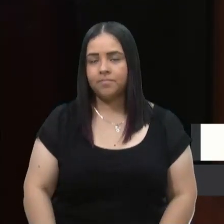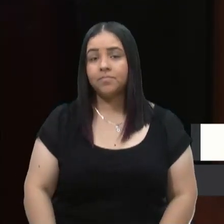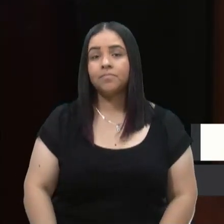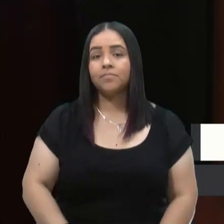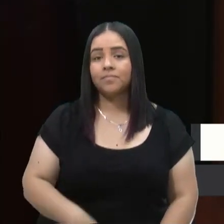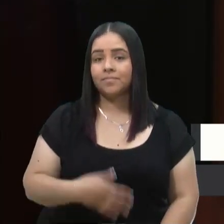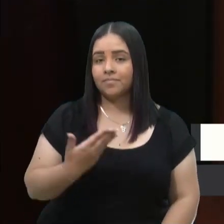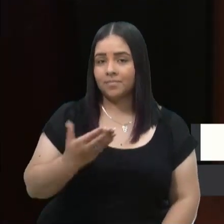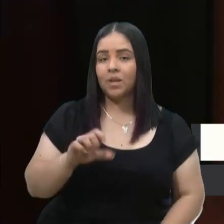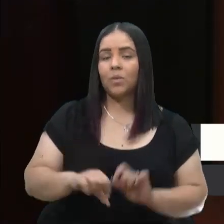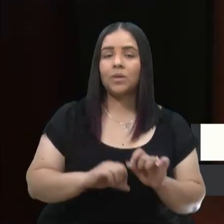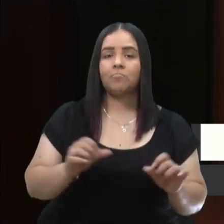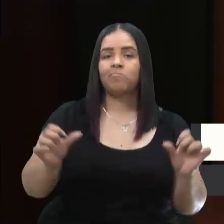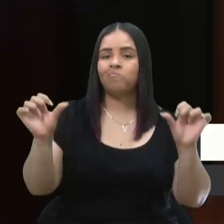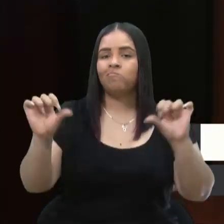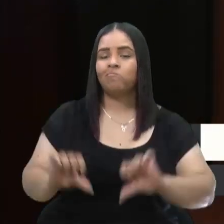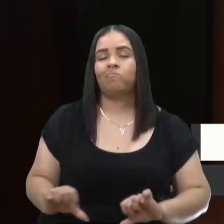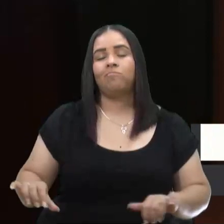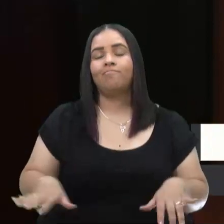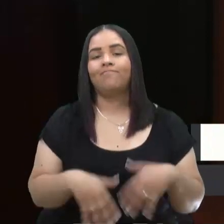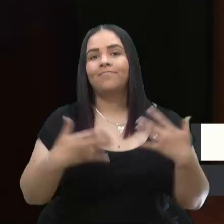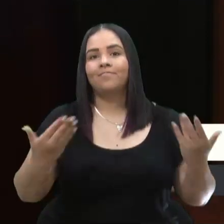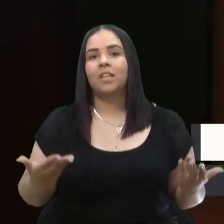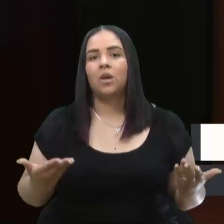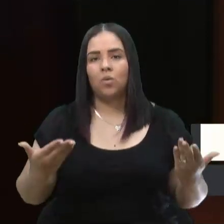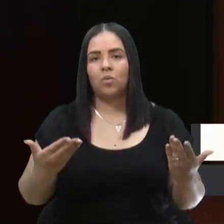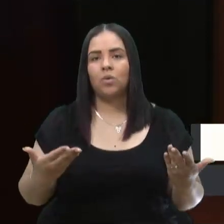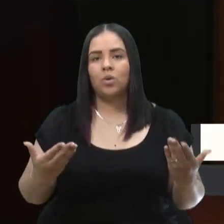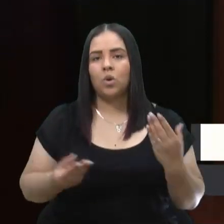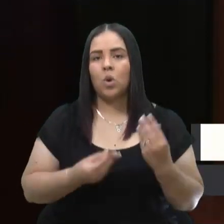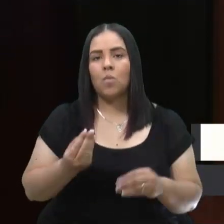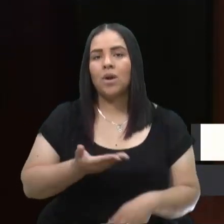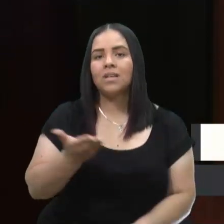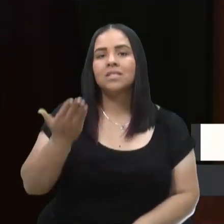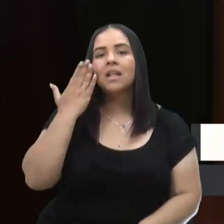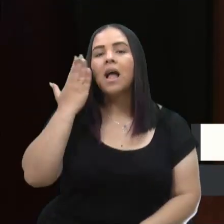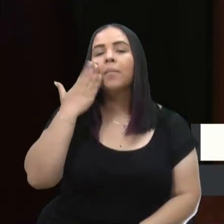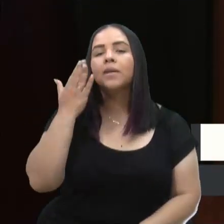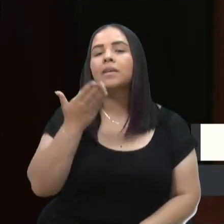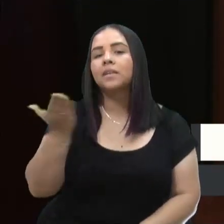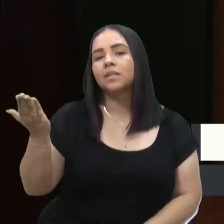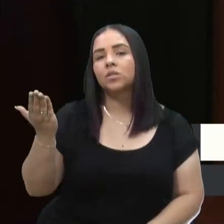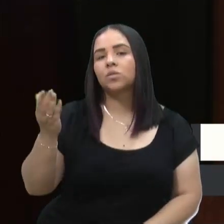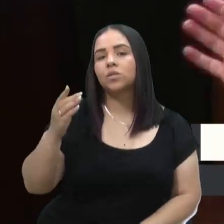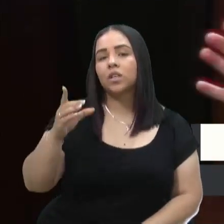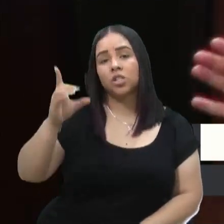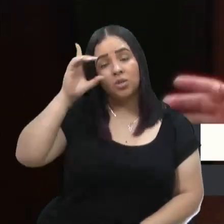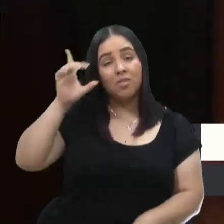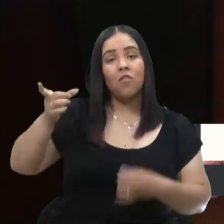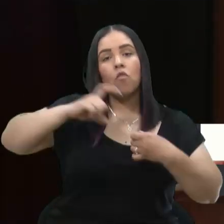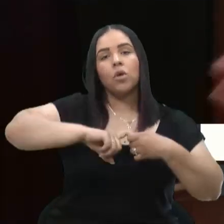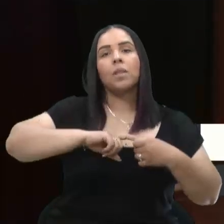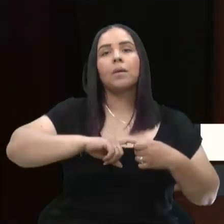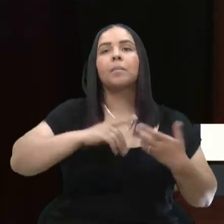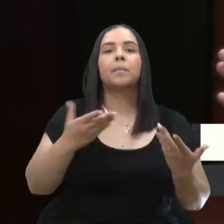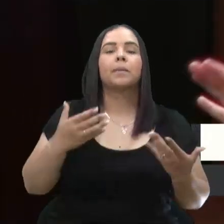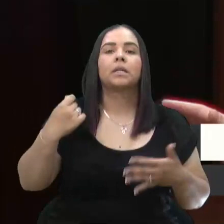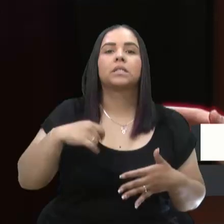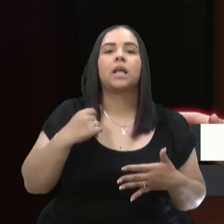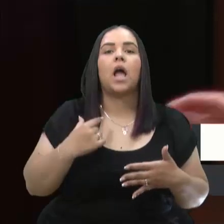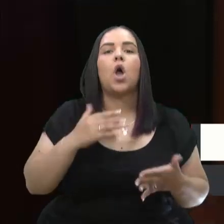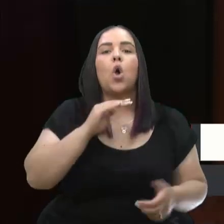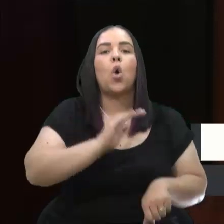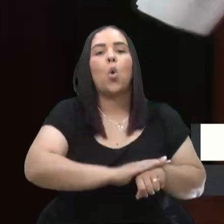Essa é a tragédia anunciada. E aí, claro, né? Como eles sabem que essa desgraça do governo Dilma vai voltar, eles já têm que culpar alguém,